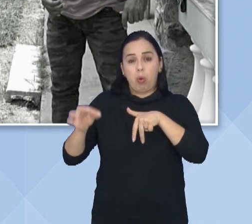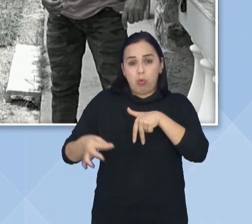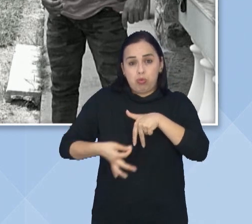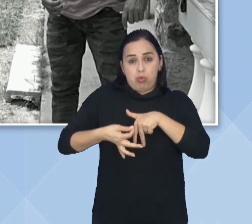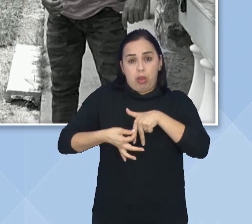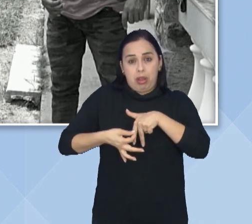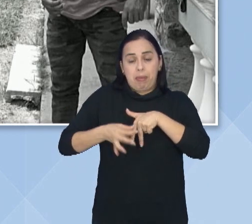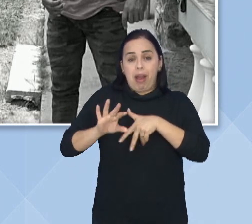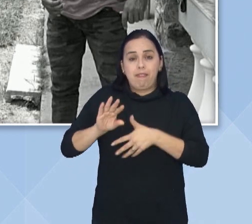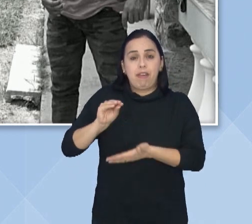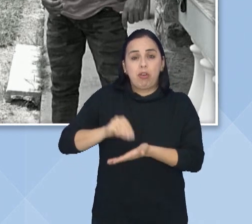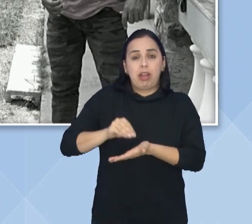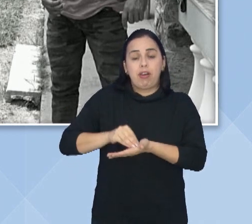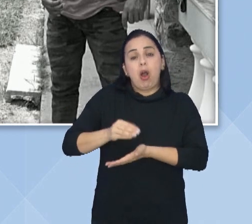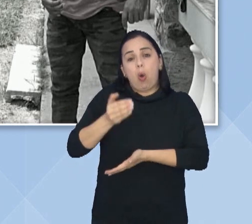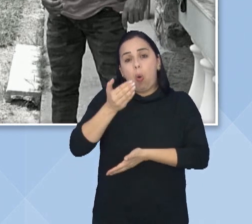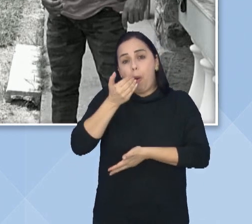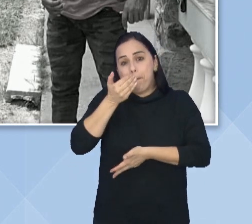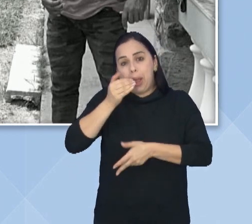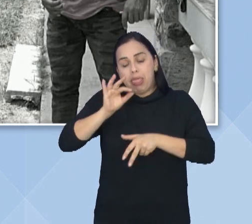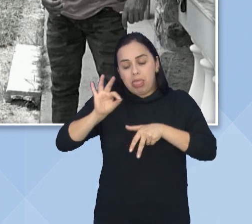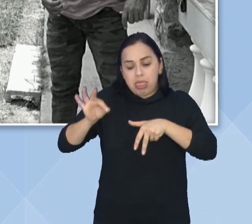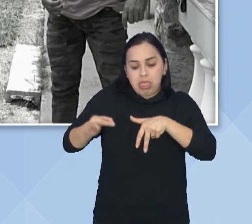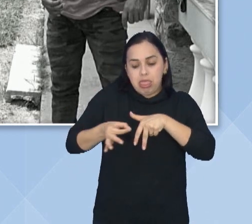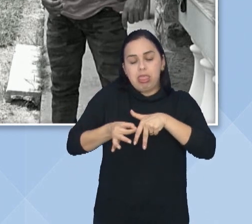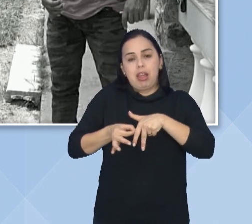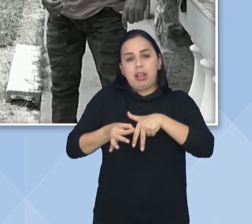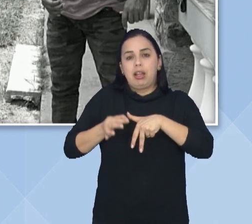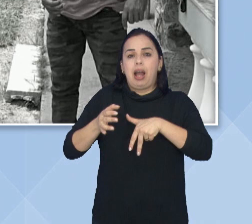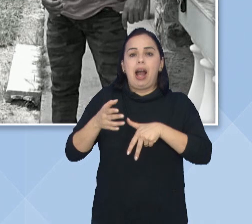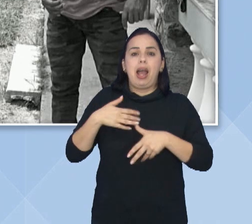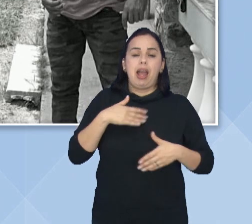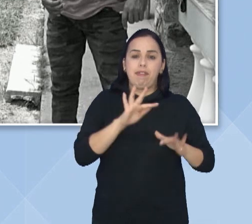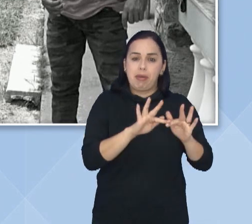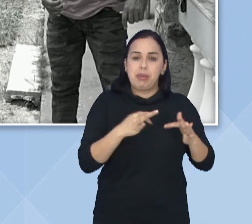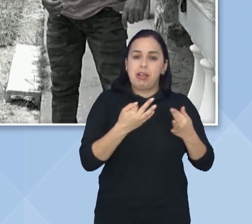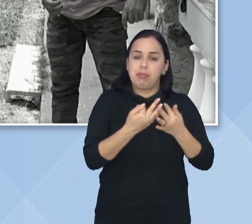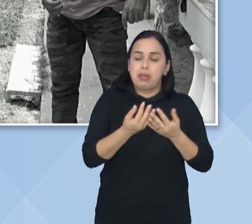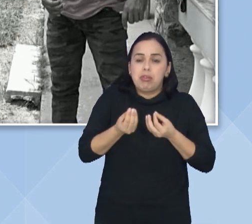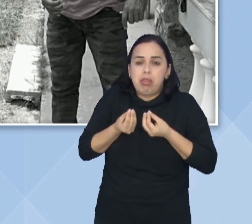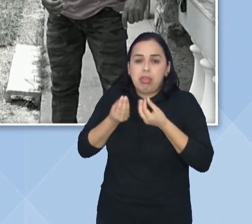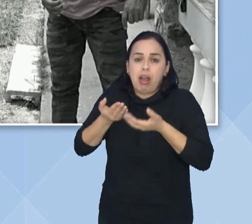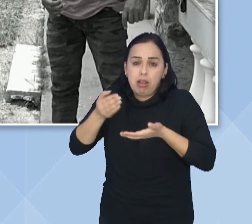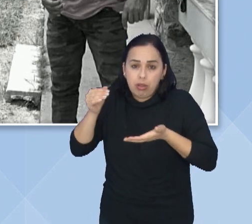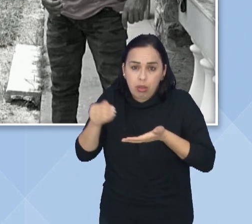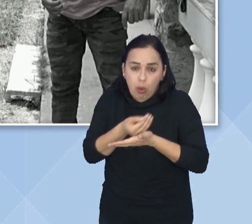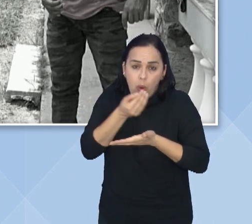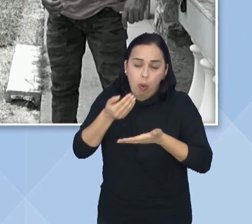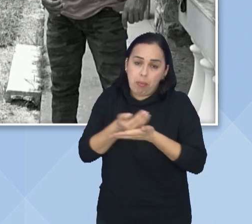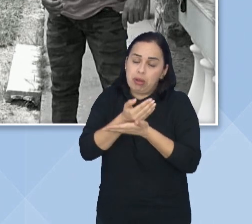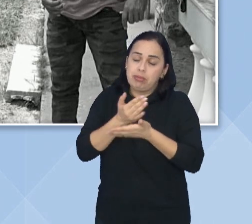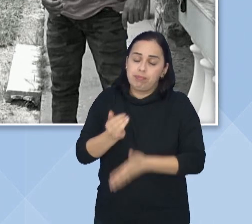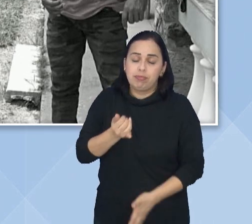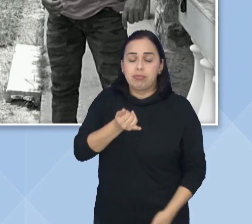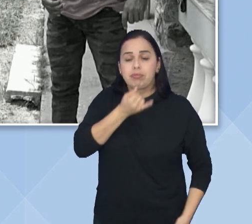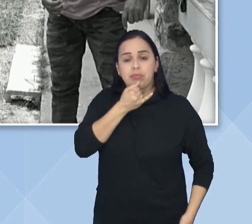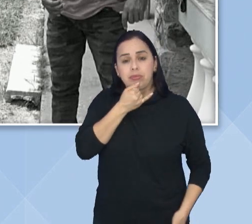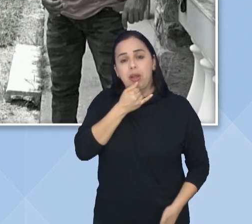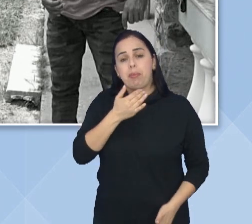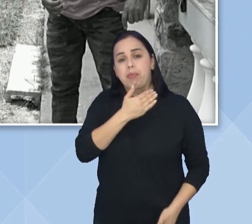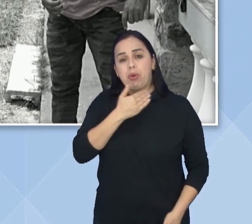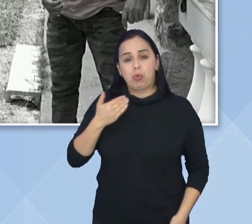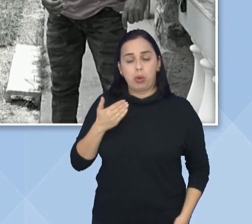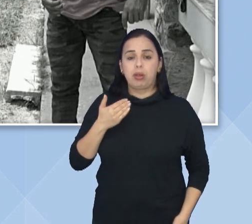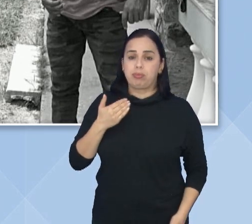suplemento alimentar. Então, a família teve que fazer a sopa e tudo mais. E, infelizmente, veio falecer.